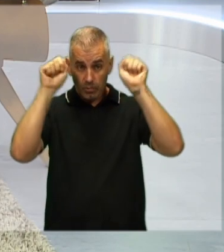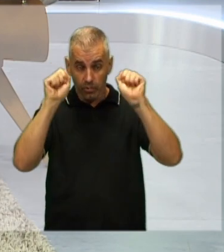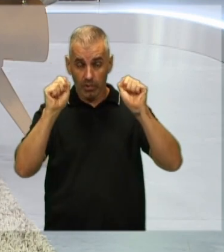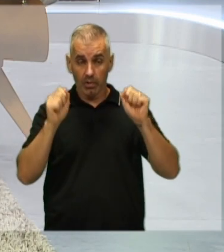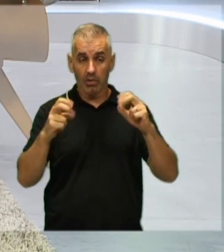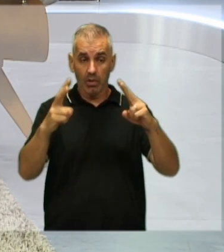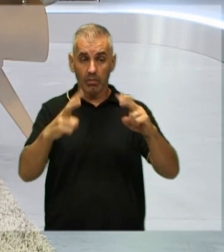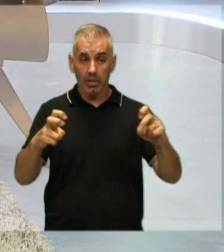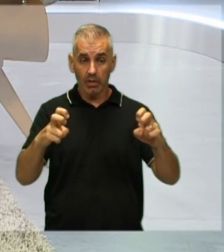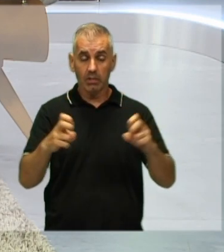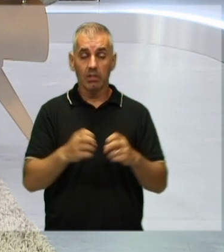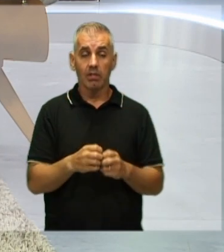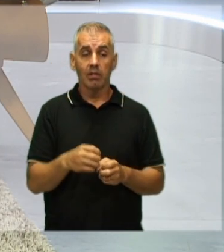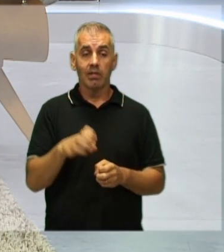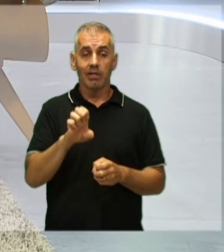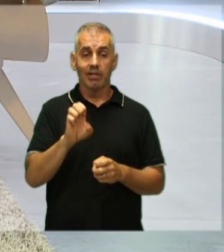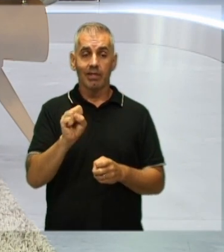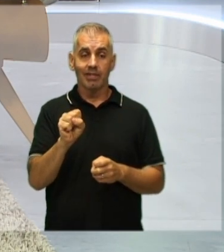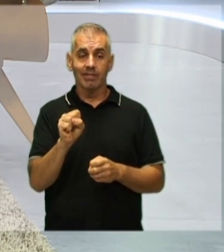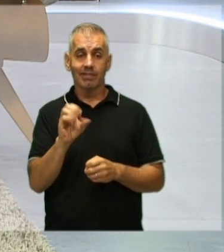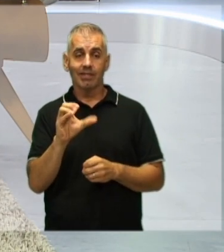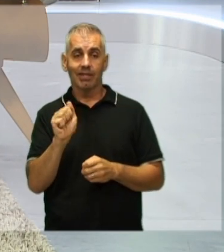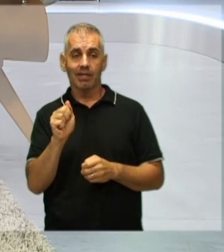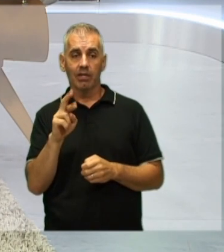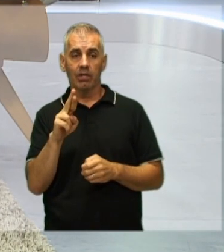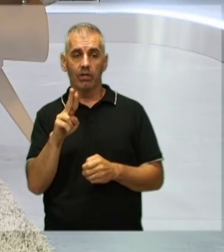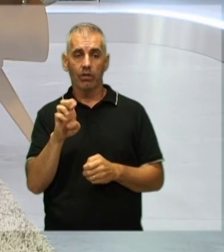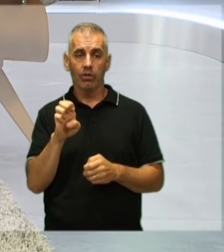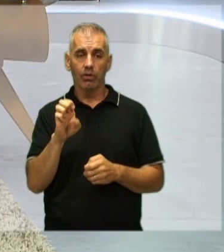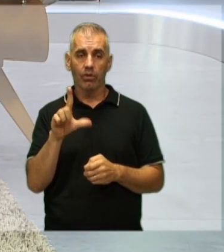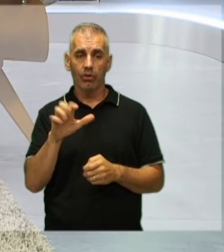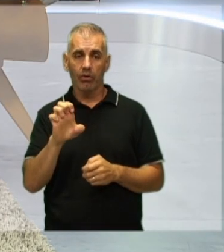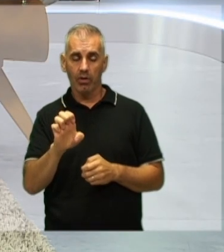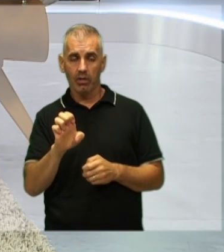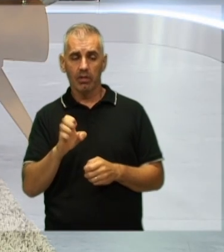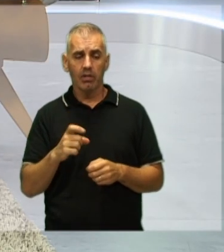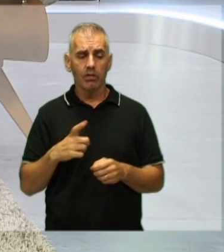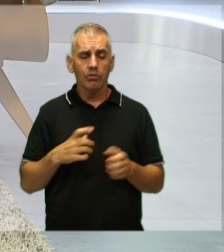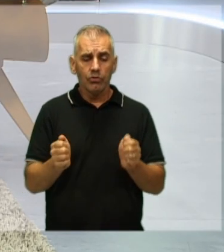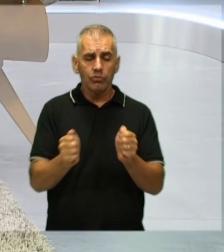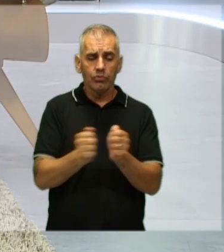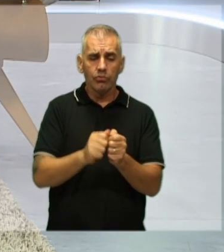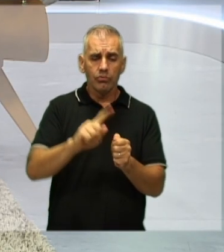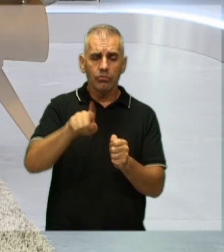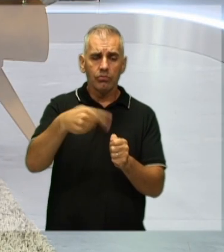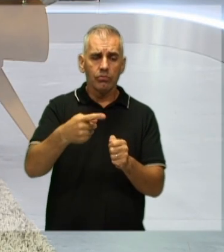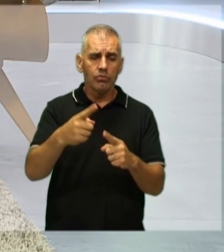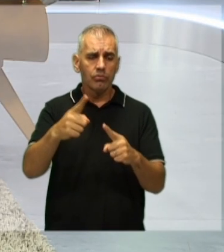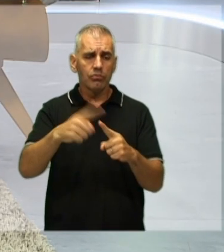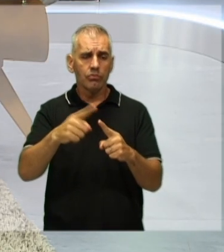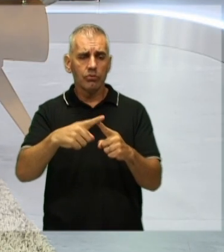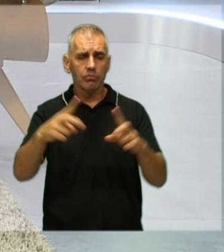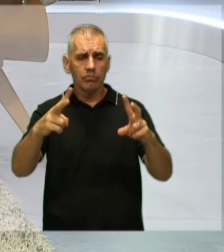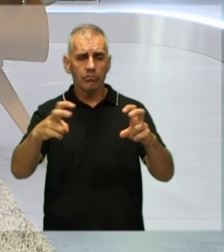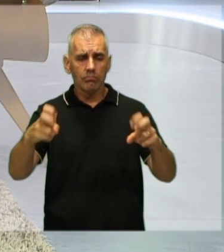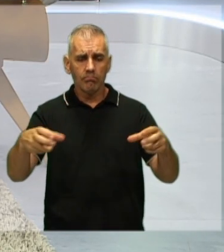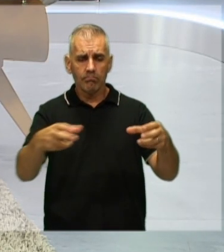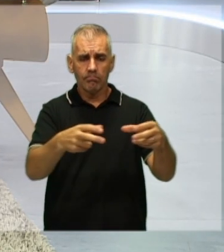outras indicações para a revitalização de outros espaços públicos. Como é que o município vai dar conta de tudo isso,